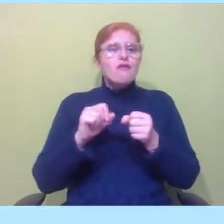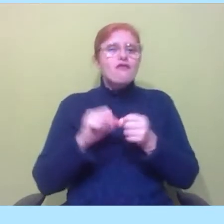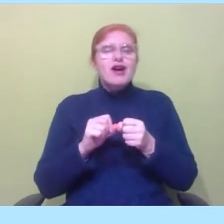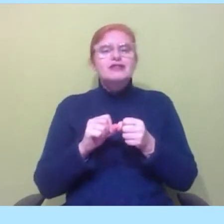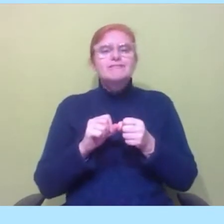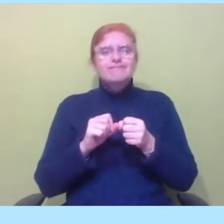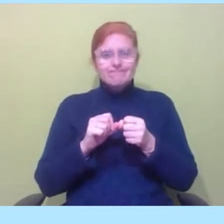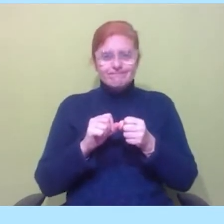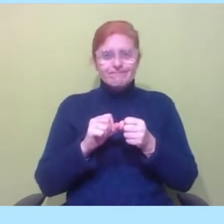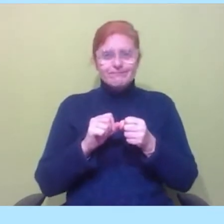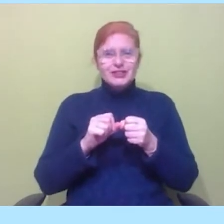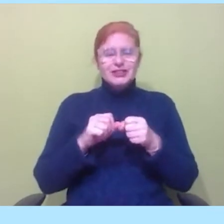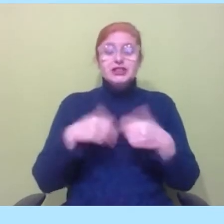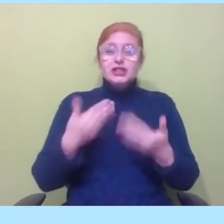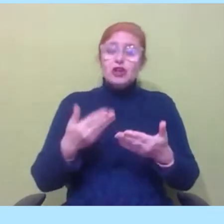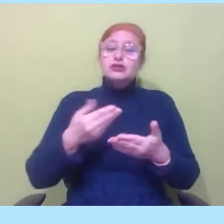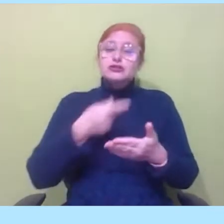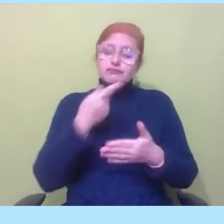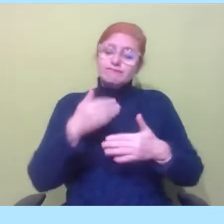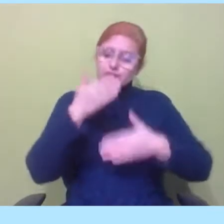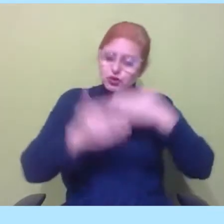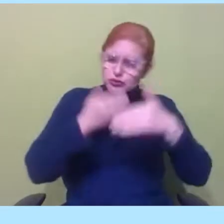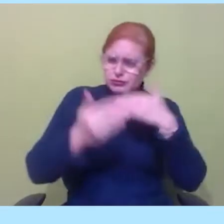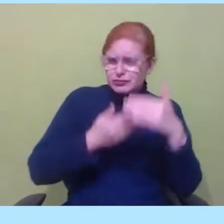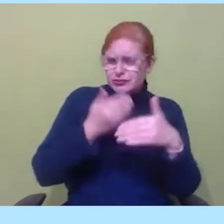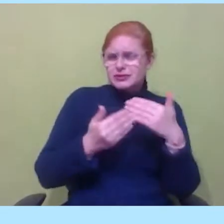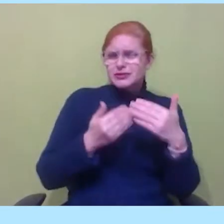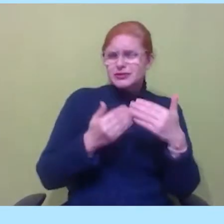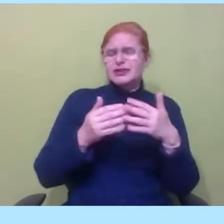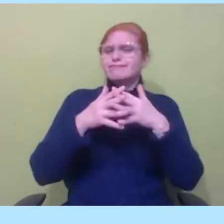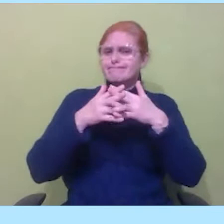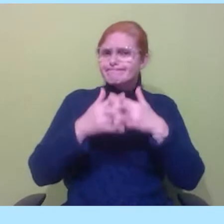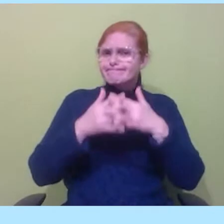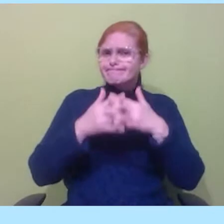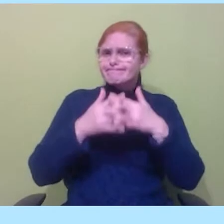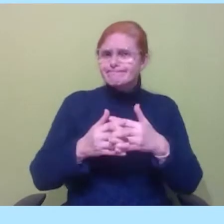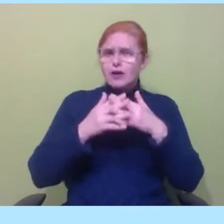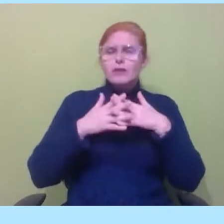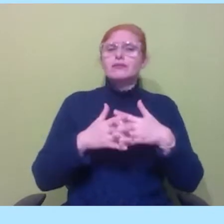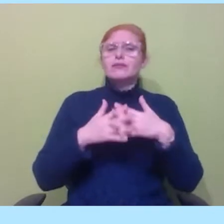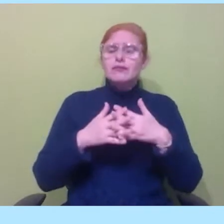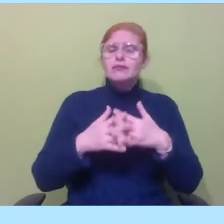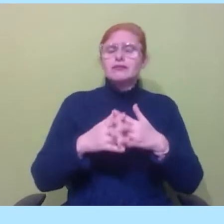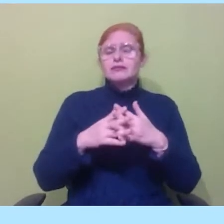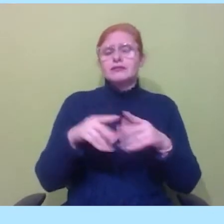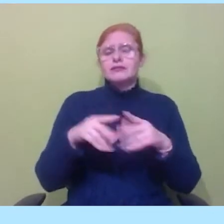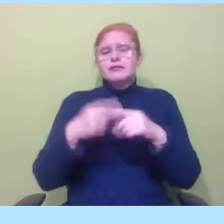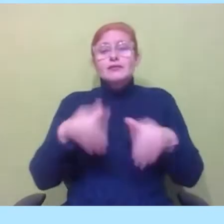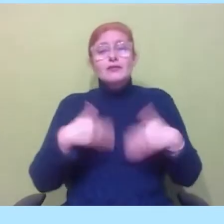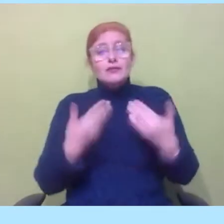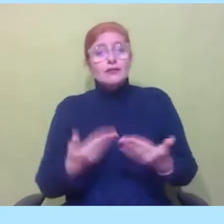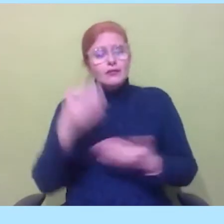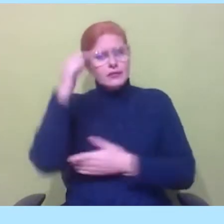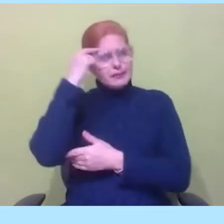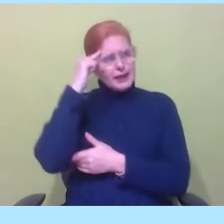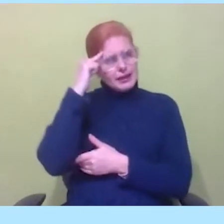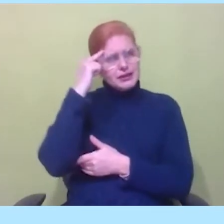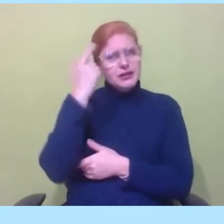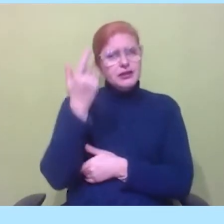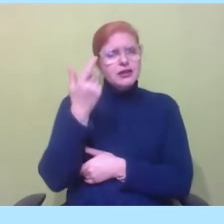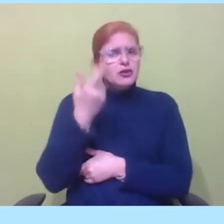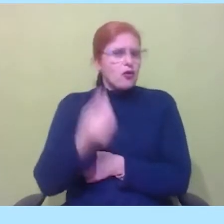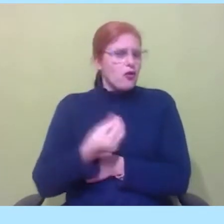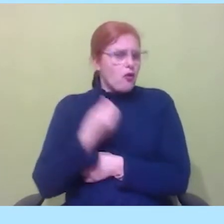um processo subliminar mesmo. Quando a gente se pensa como pessoas